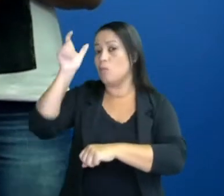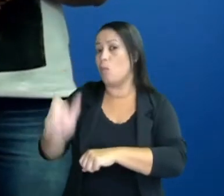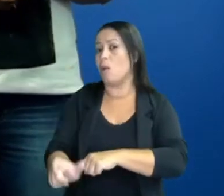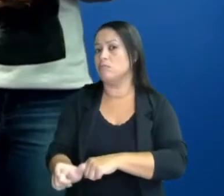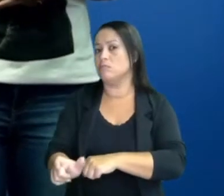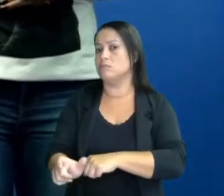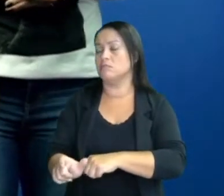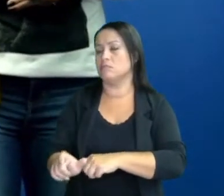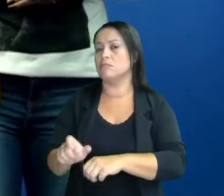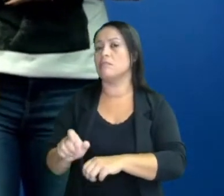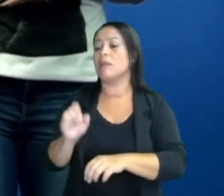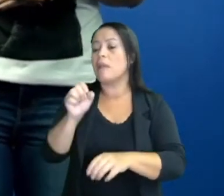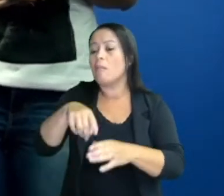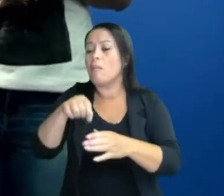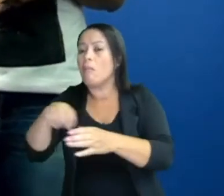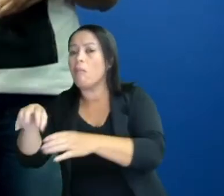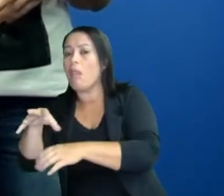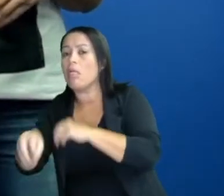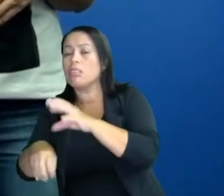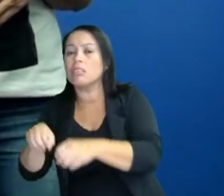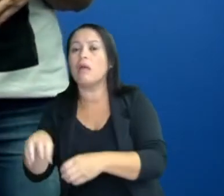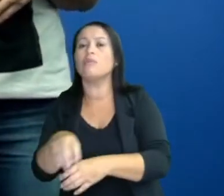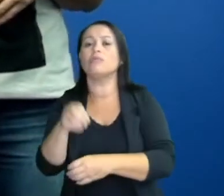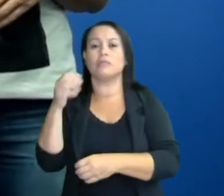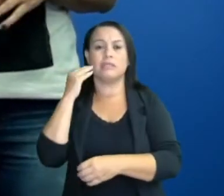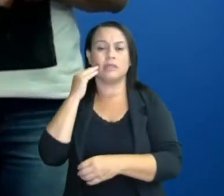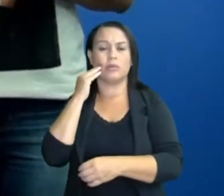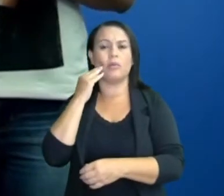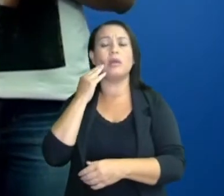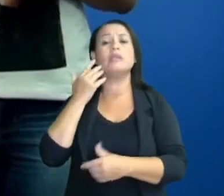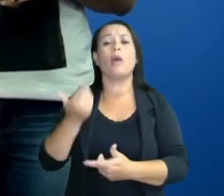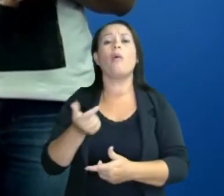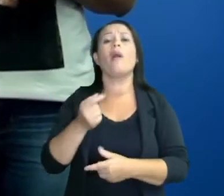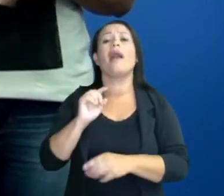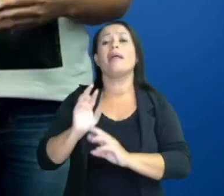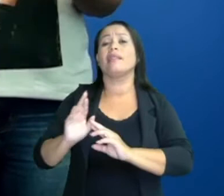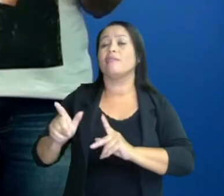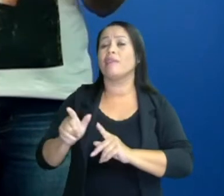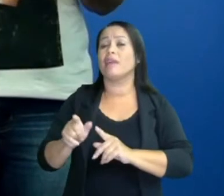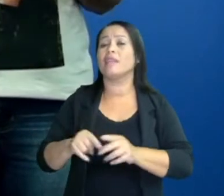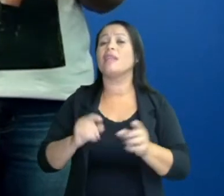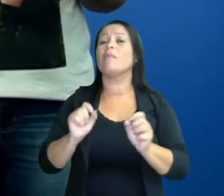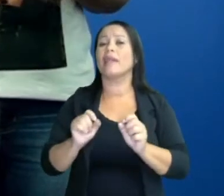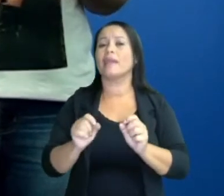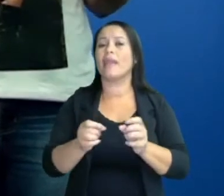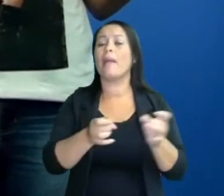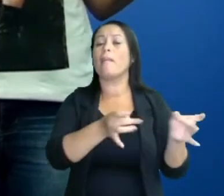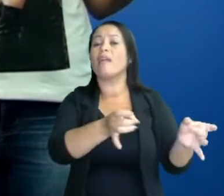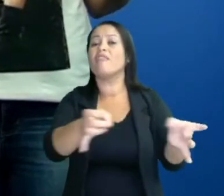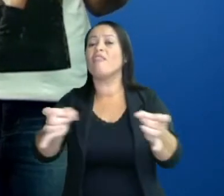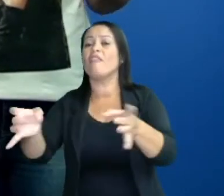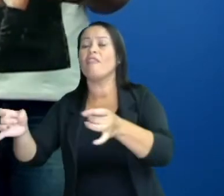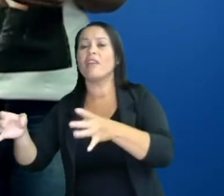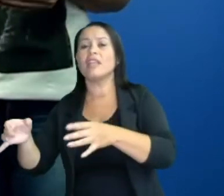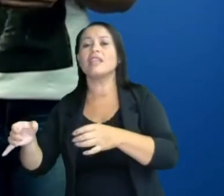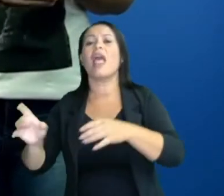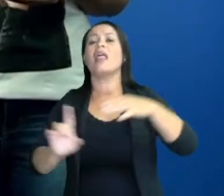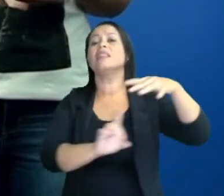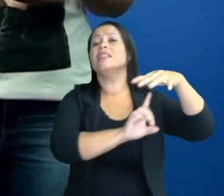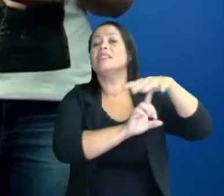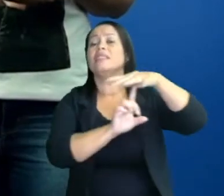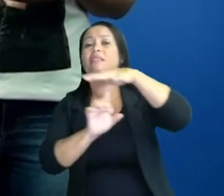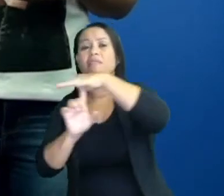humana Oi e a produção vai voltada para o comércio interno O que é diferente da agricultura intensiva